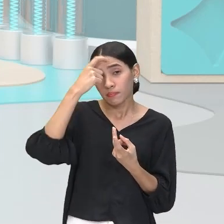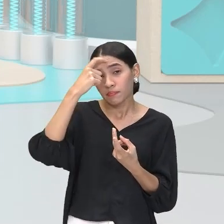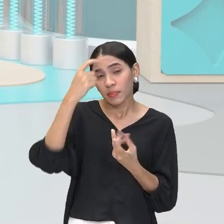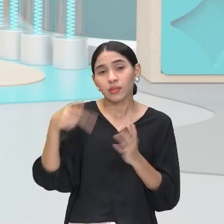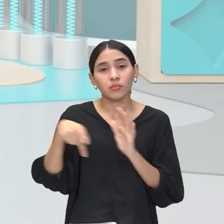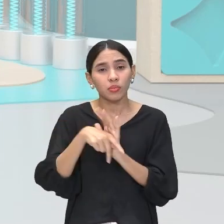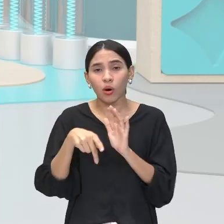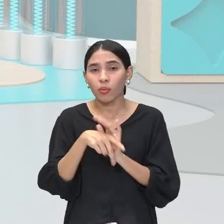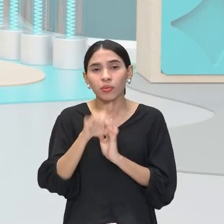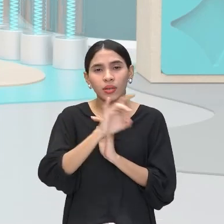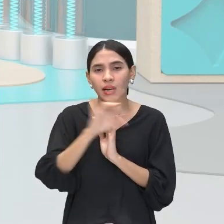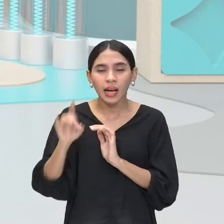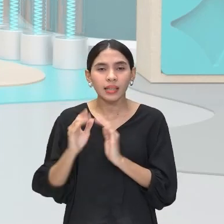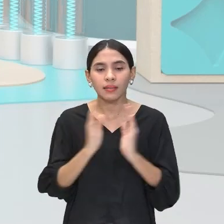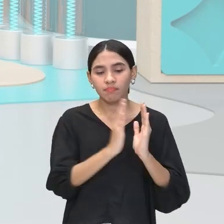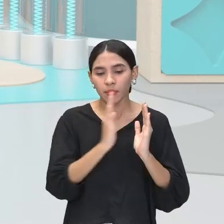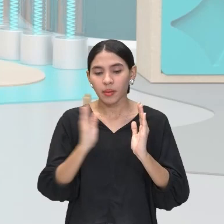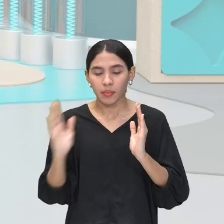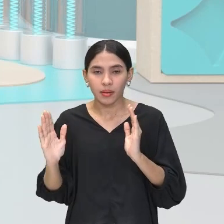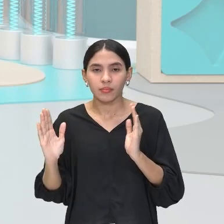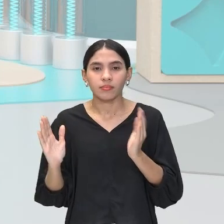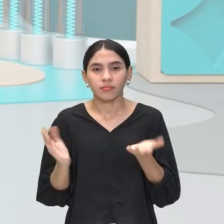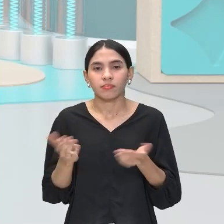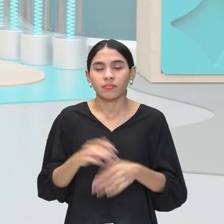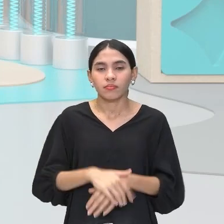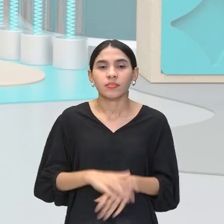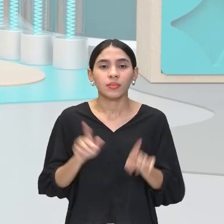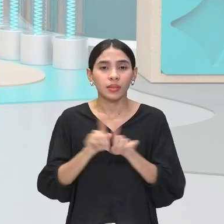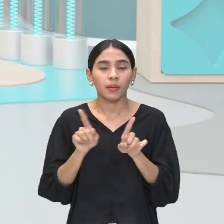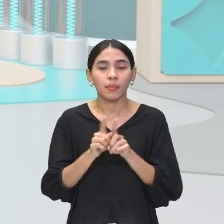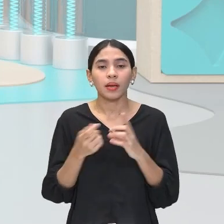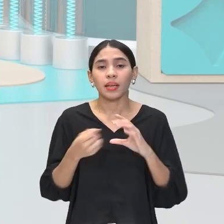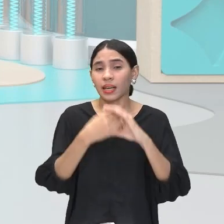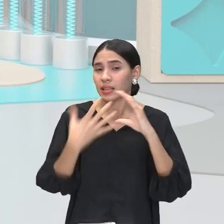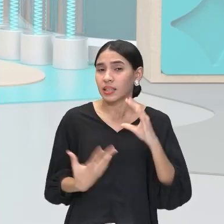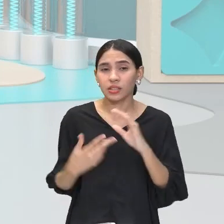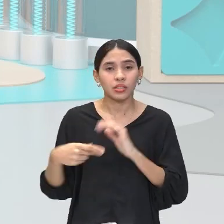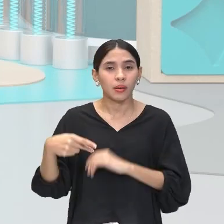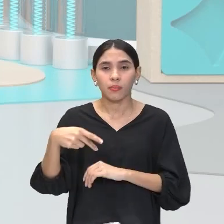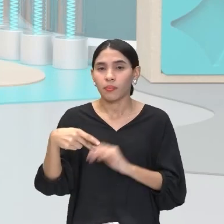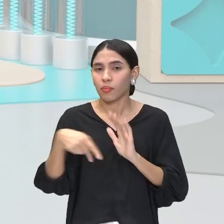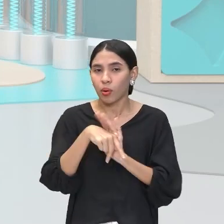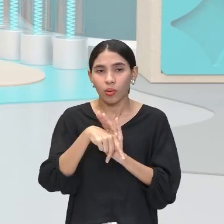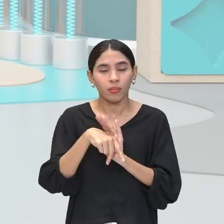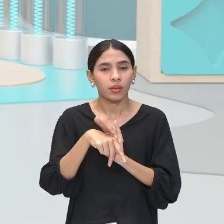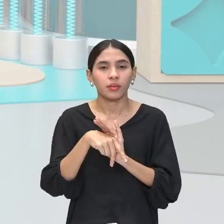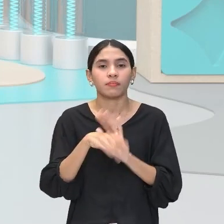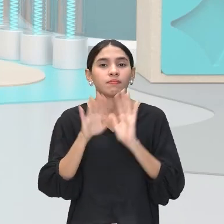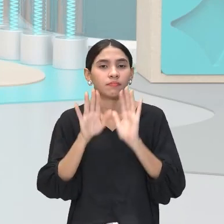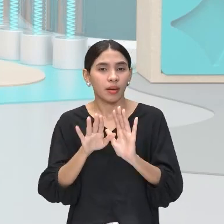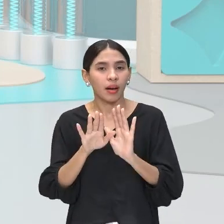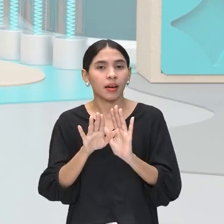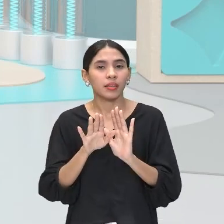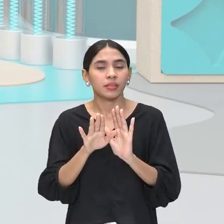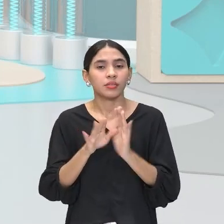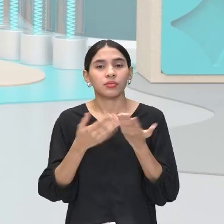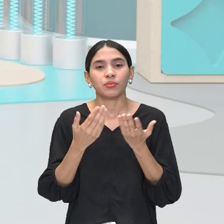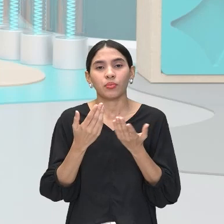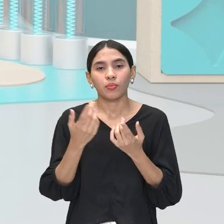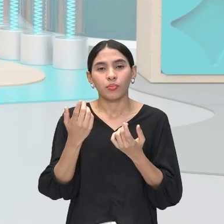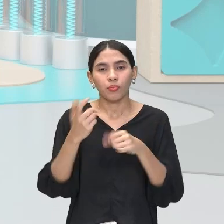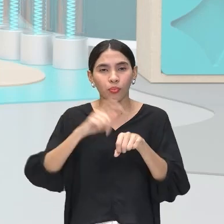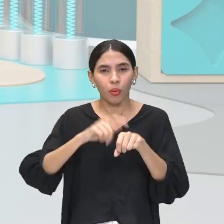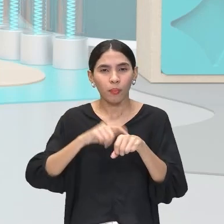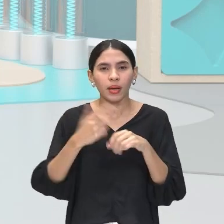próprios de cada fase da infância, e modos que lhes são próprios, No entanto, as representações